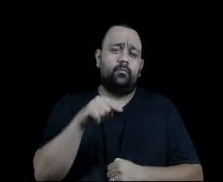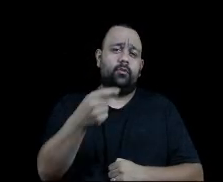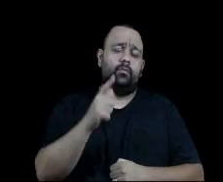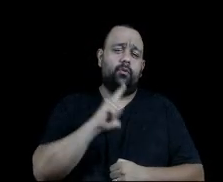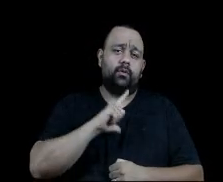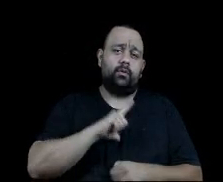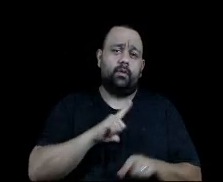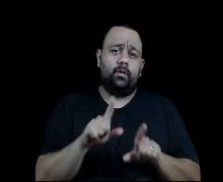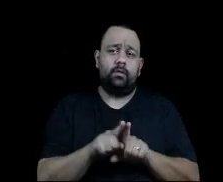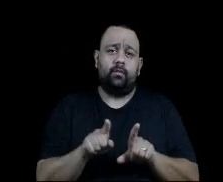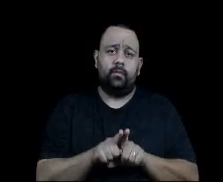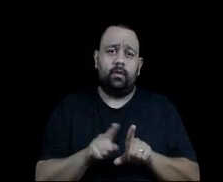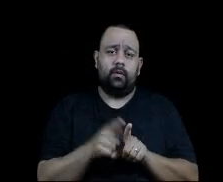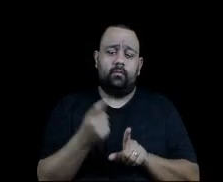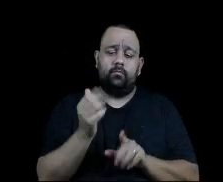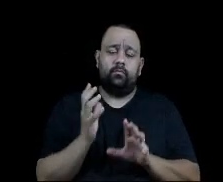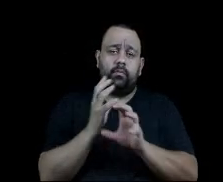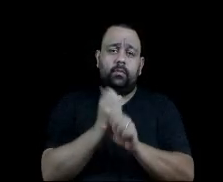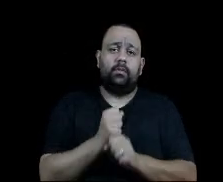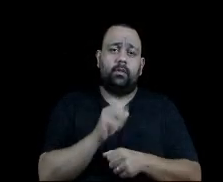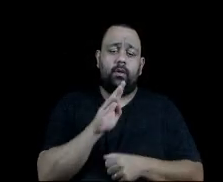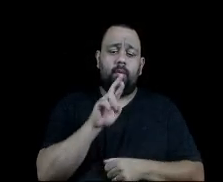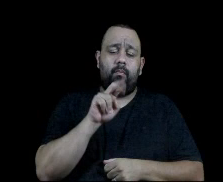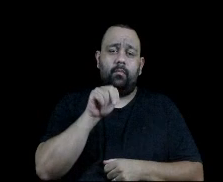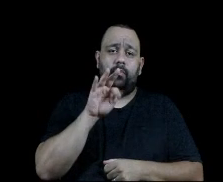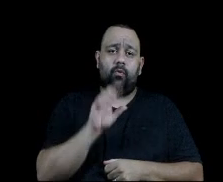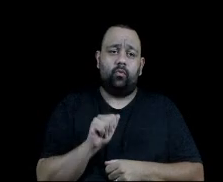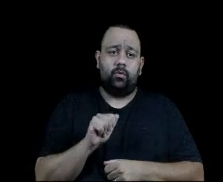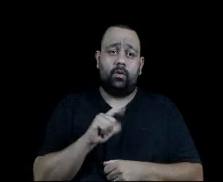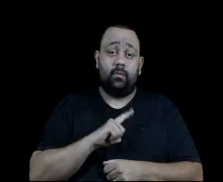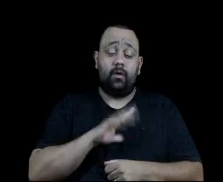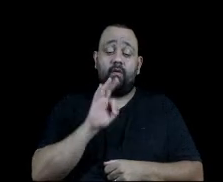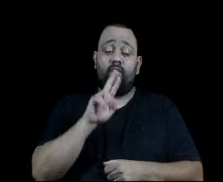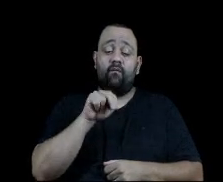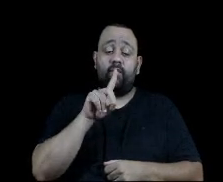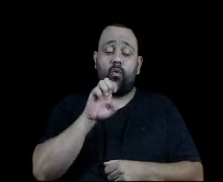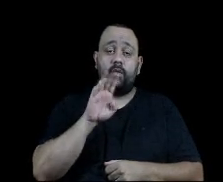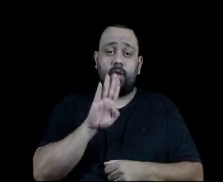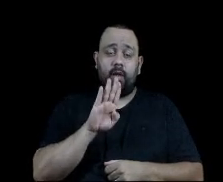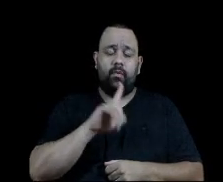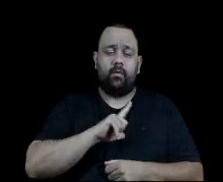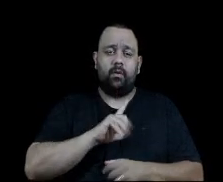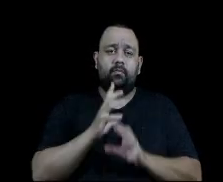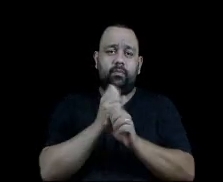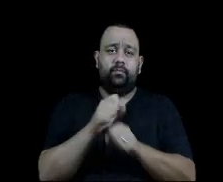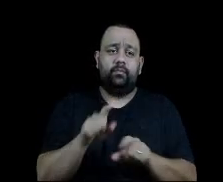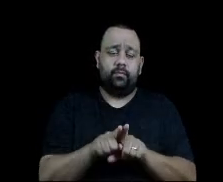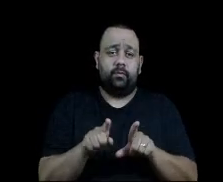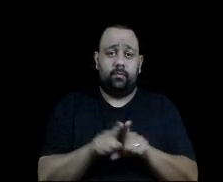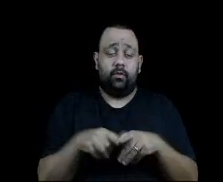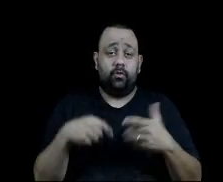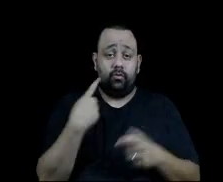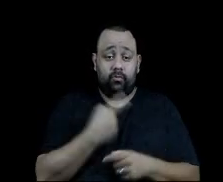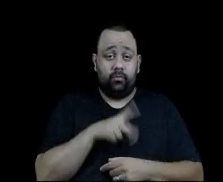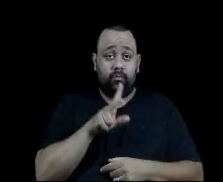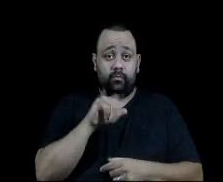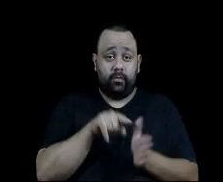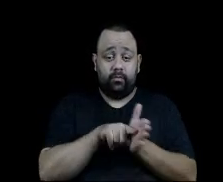Então, aí depois a gente tem a receita bruta e as deduções do Fundeb. Então a gente